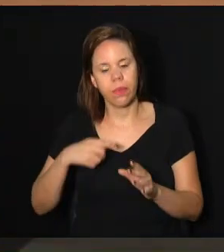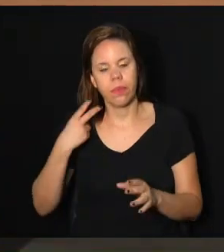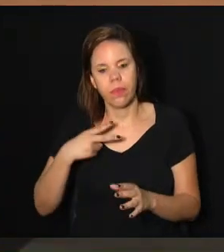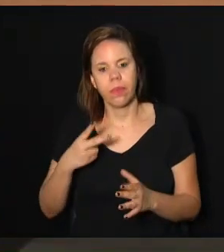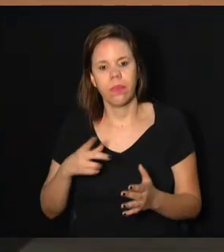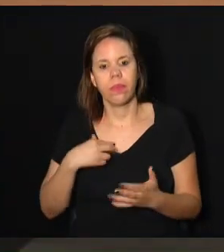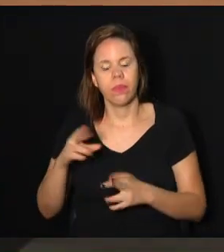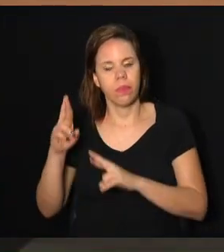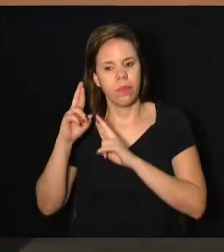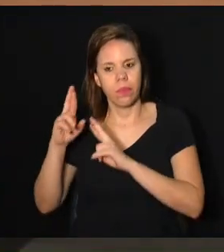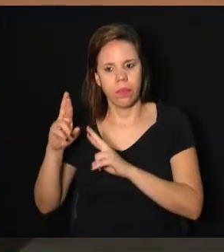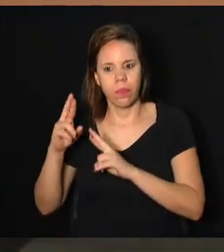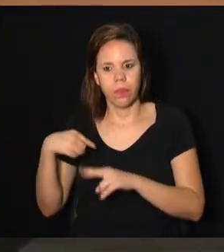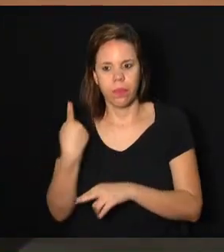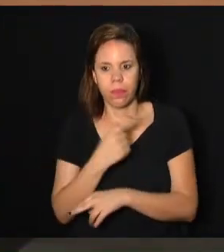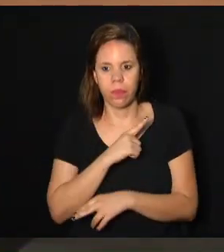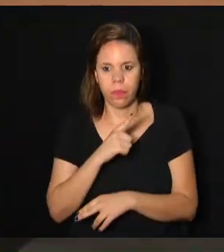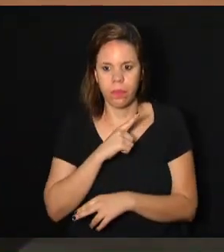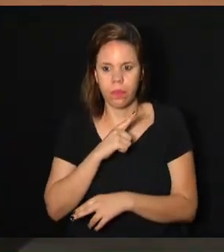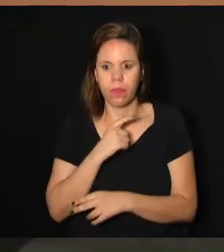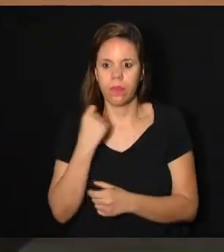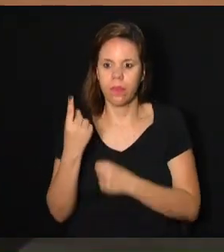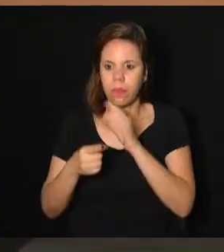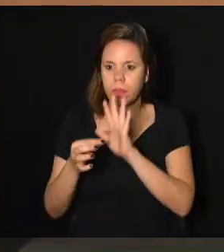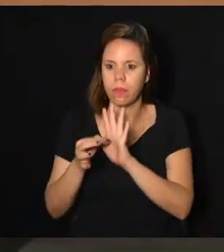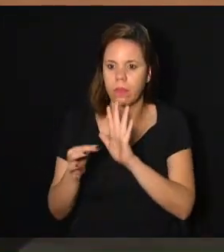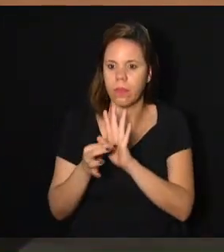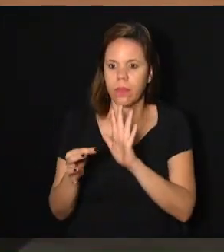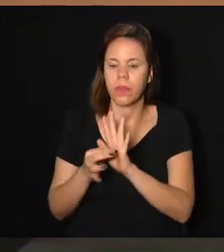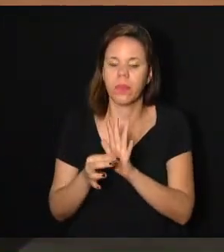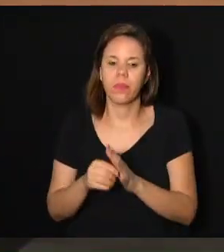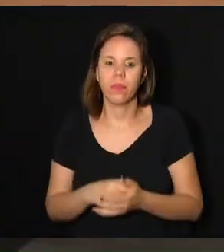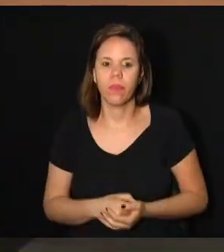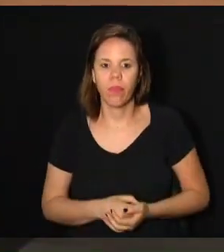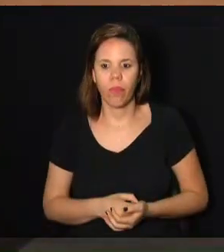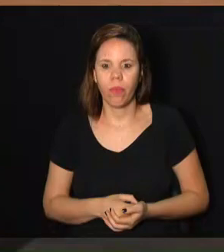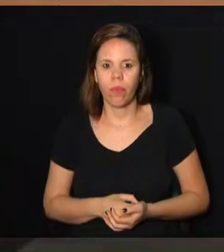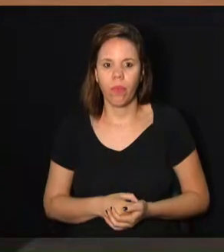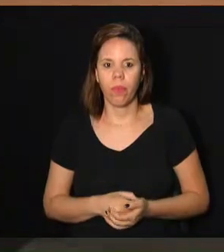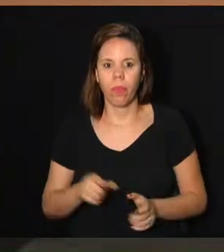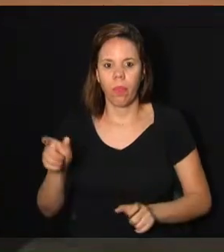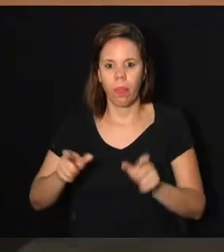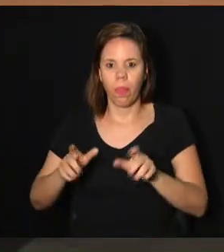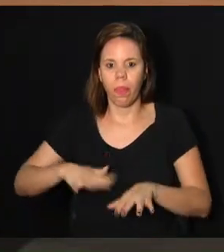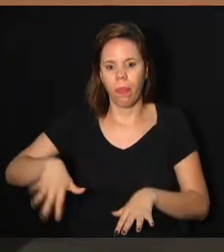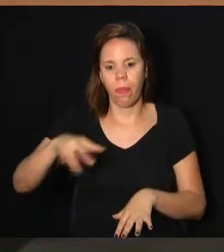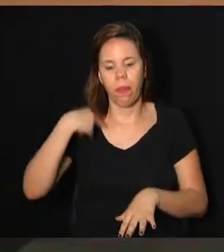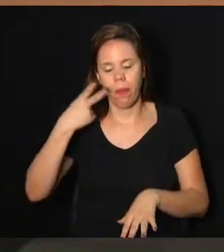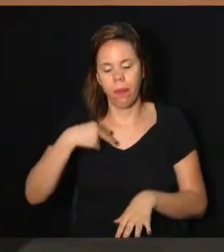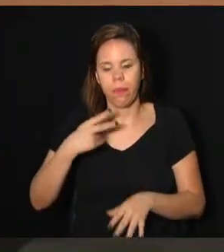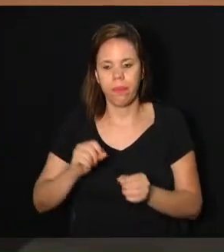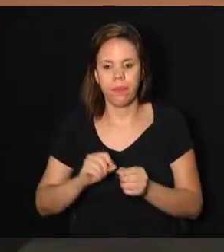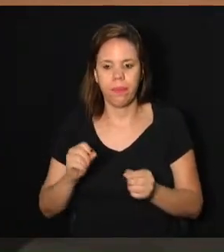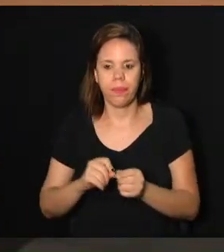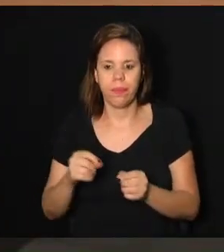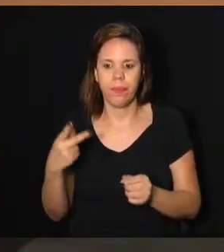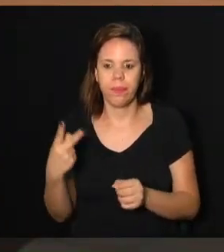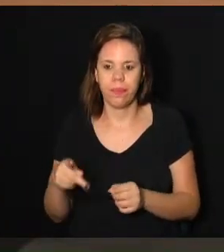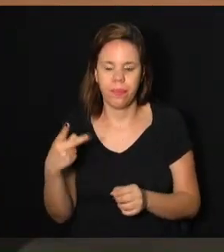que a gente obtenha aí alguma sugestão para que o pessoal, os vereadores, façam aí a